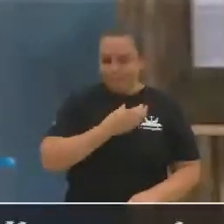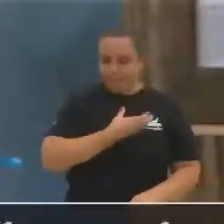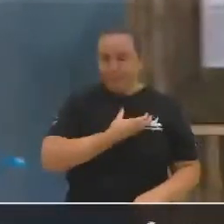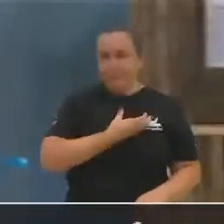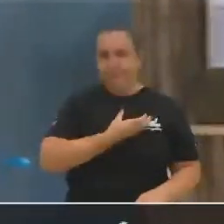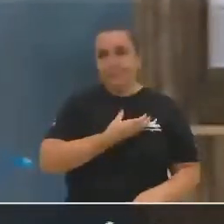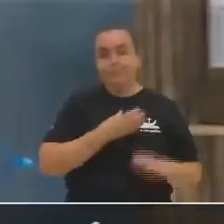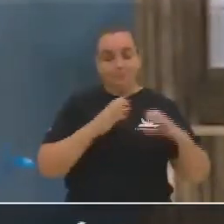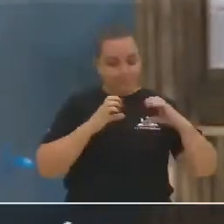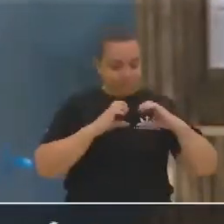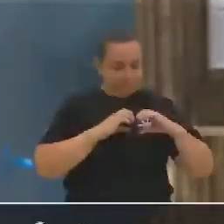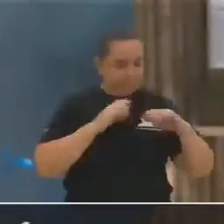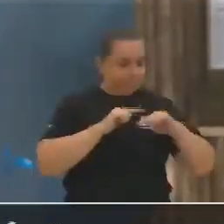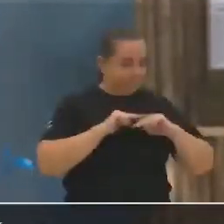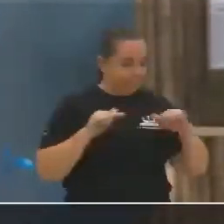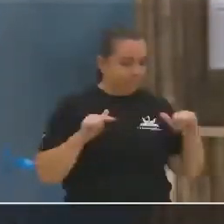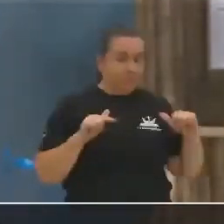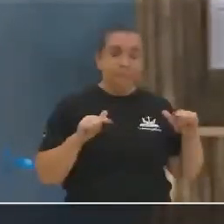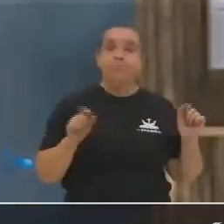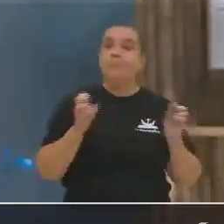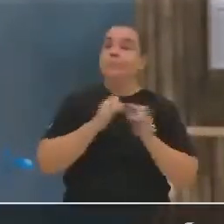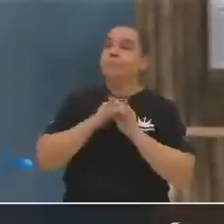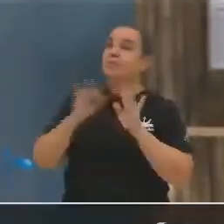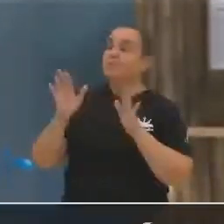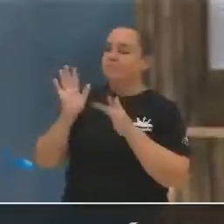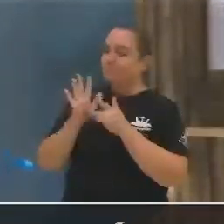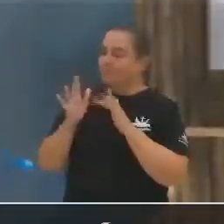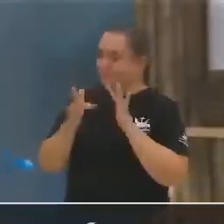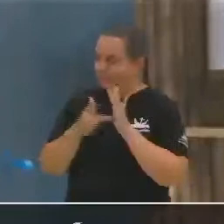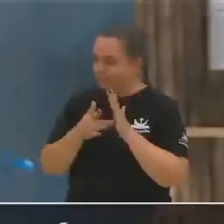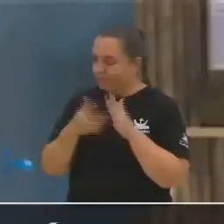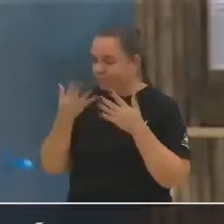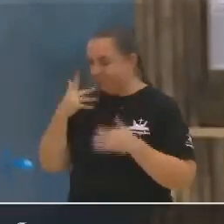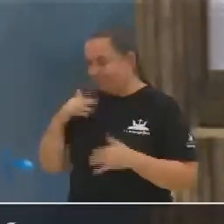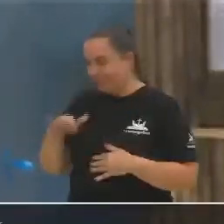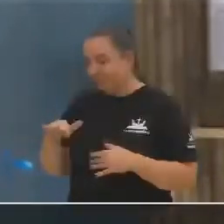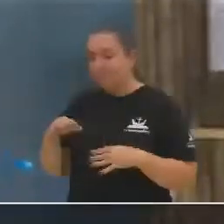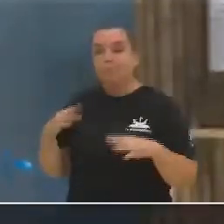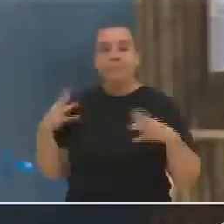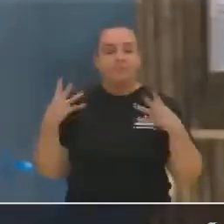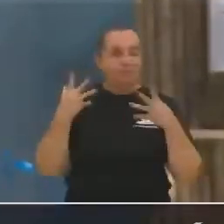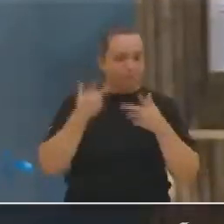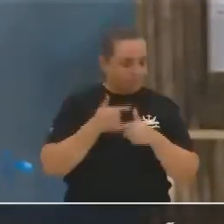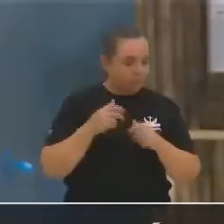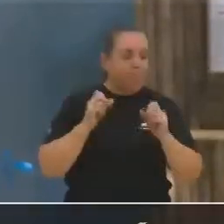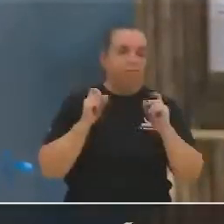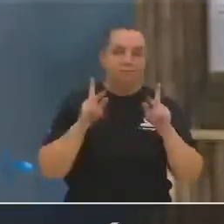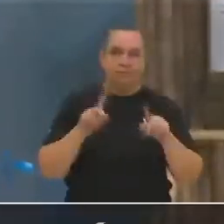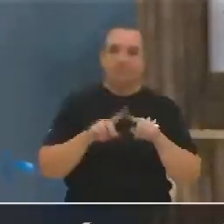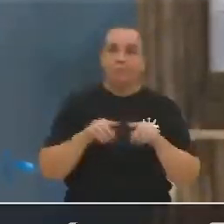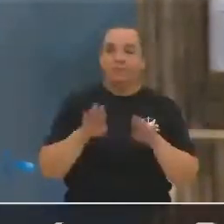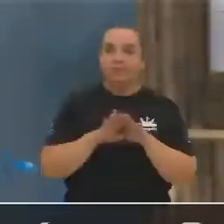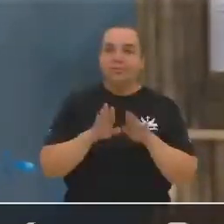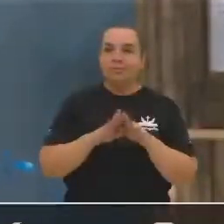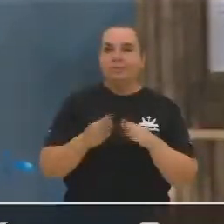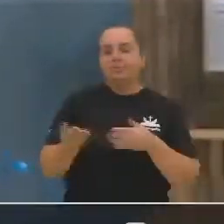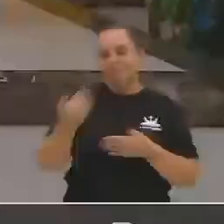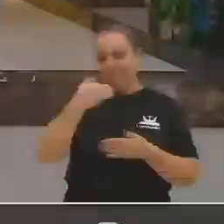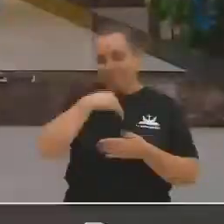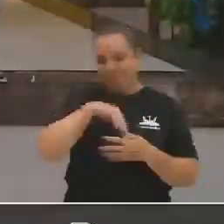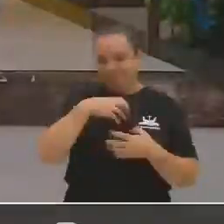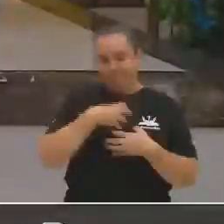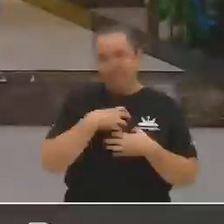Jesus. Mas sabendo que exteriormente tudo está lindo, ok, mas sabemos que